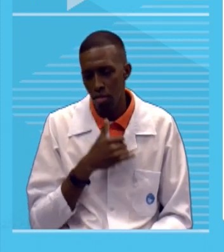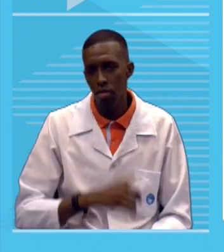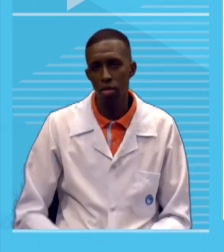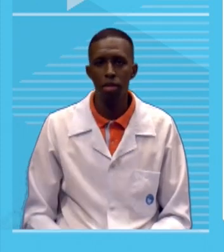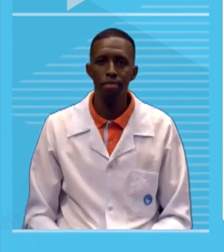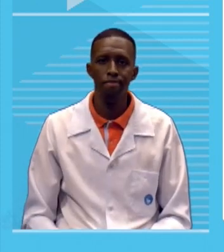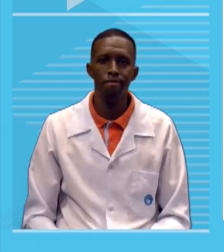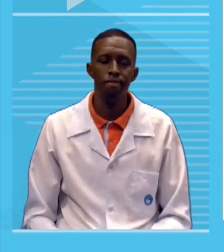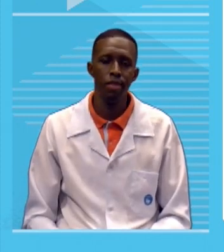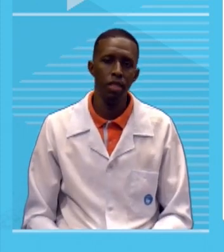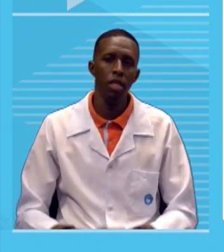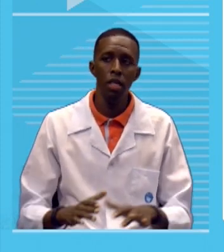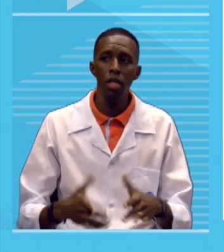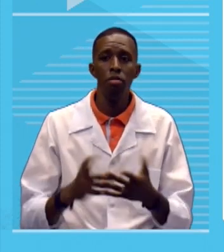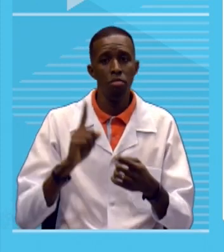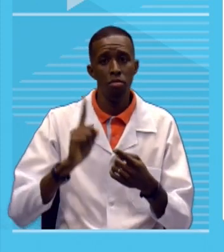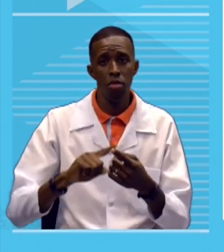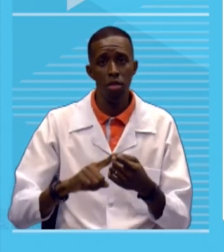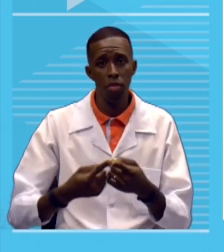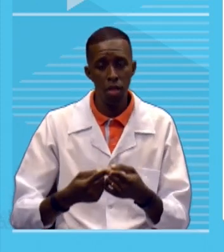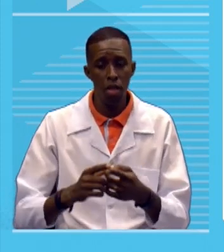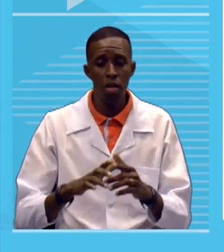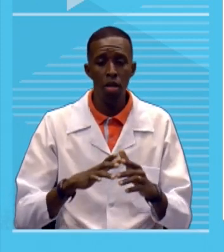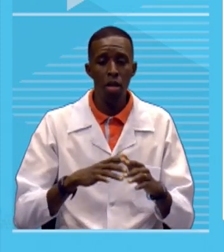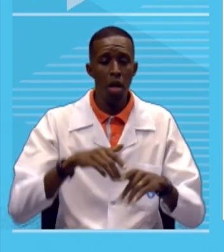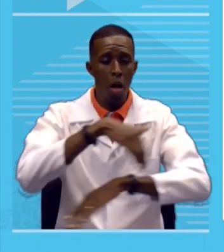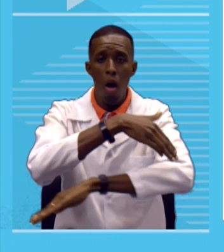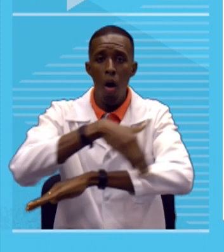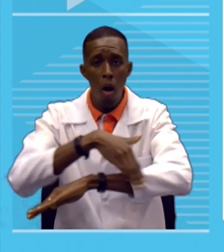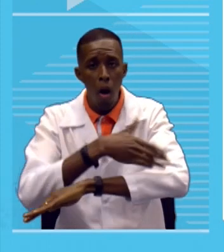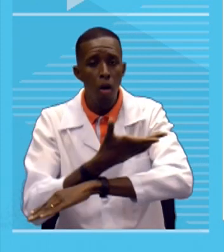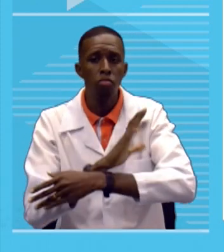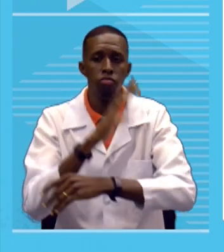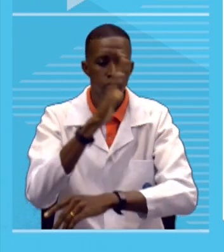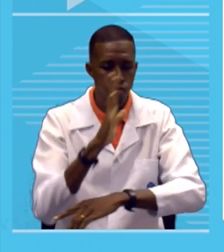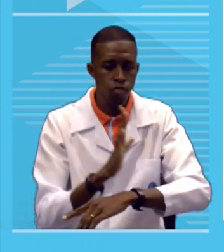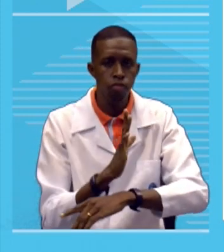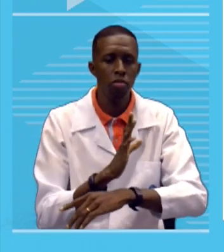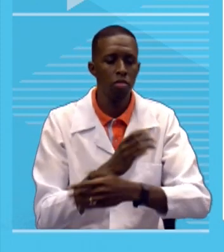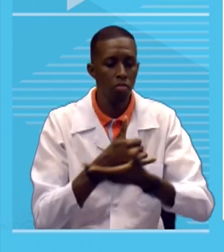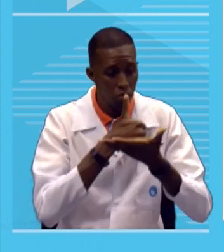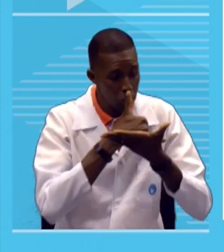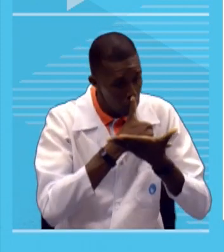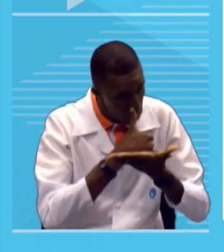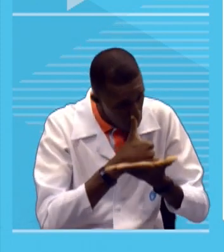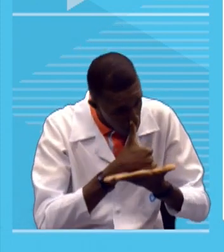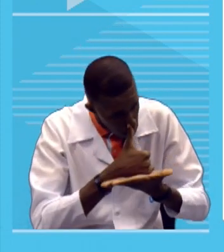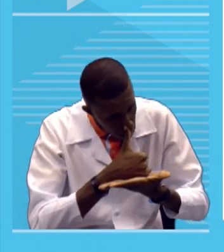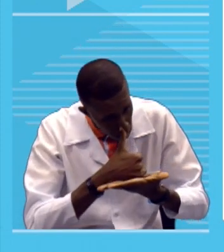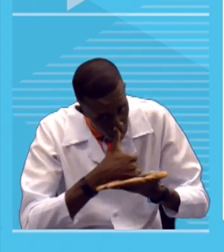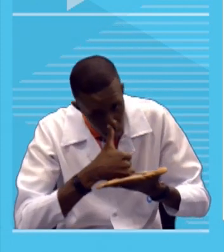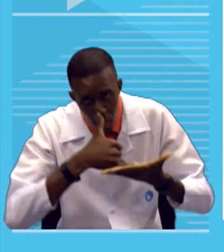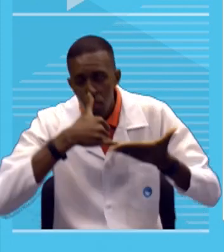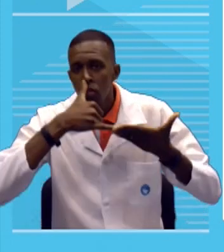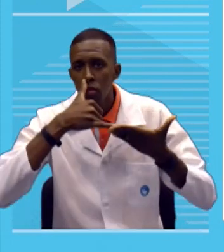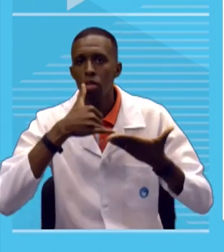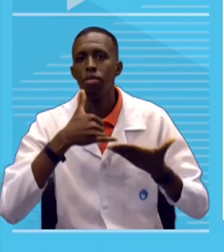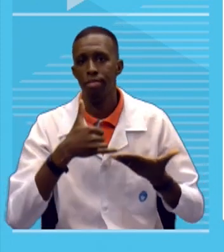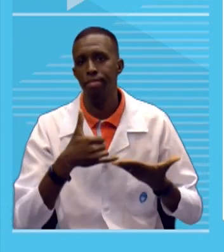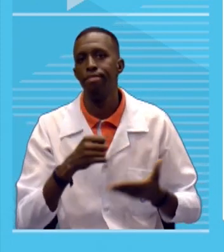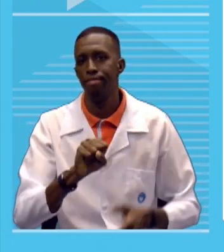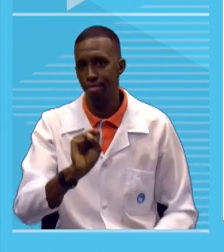do crack nas ruas no Brasil, que é uma droga, né, principalmente muito presente na vida das pessoas que se encontram